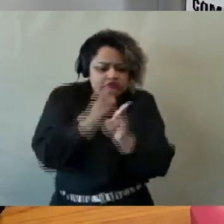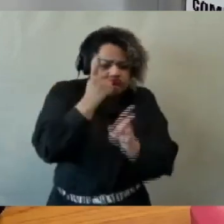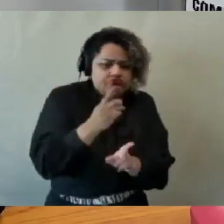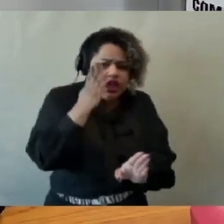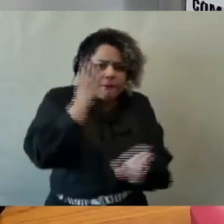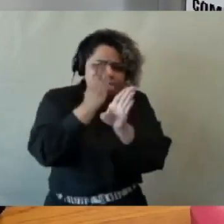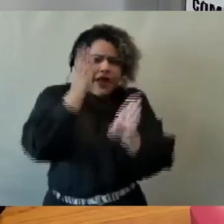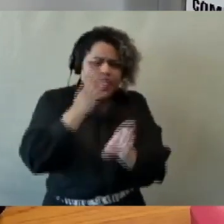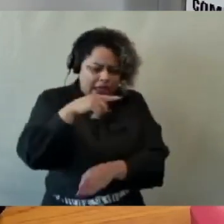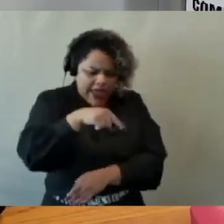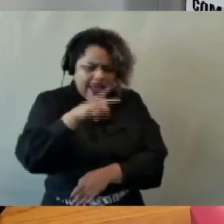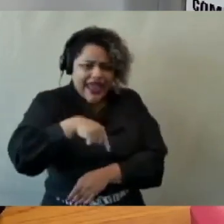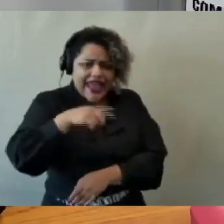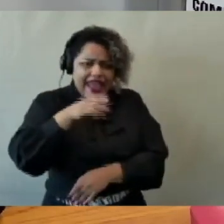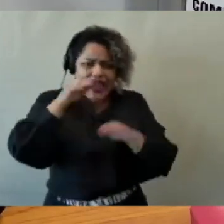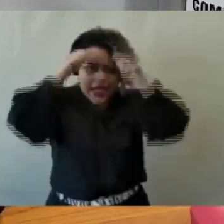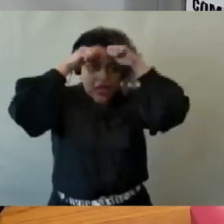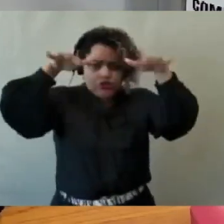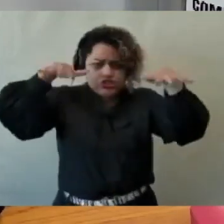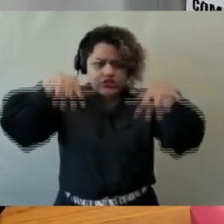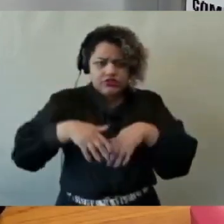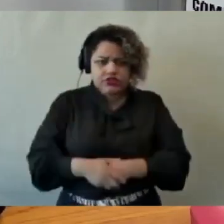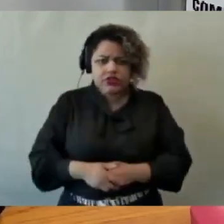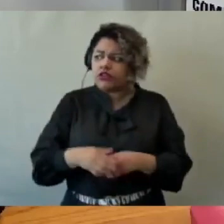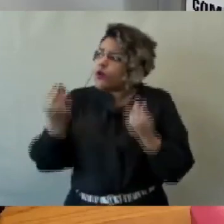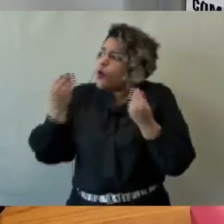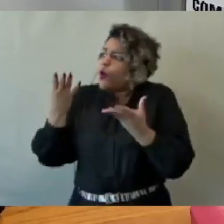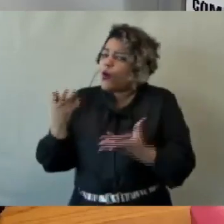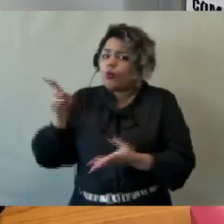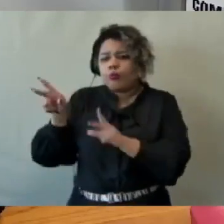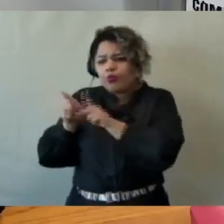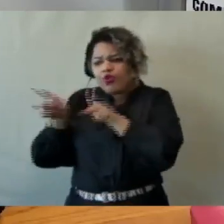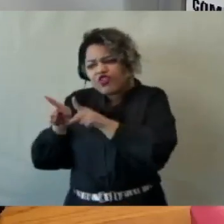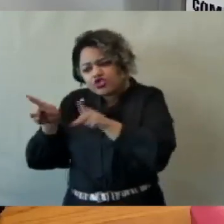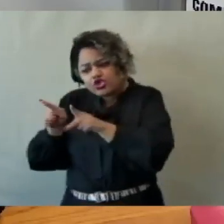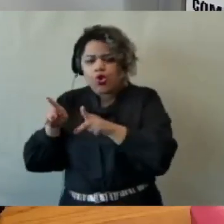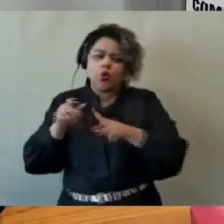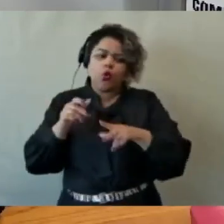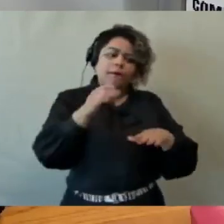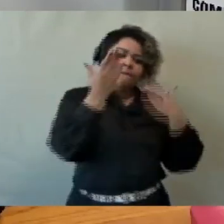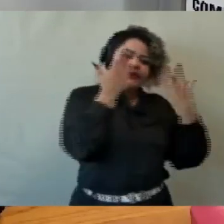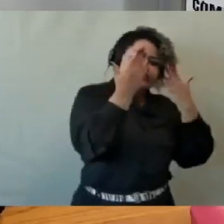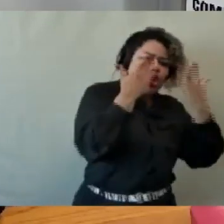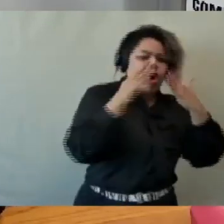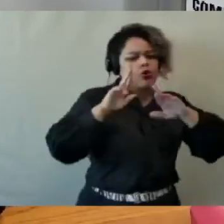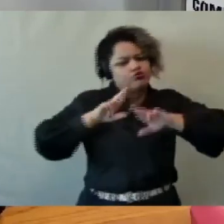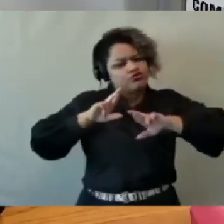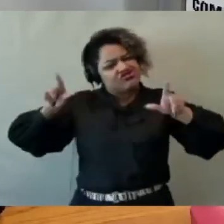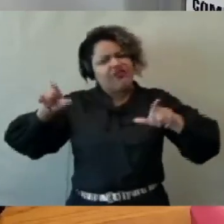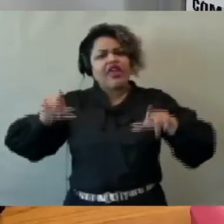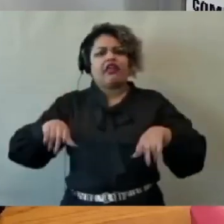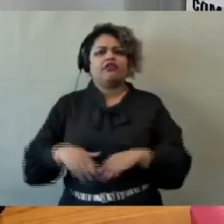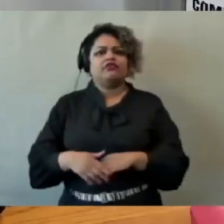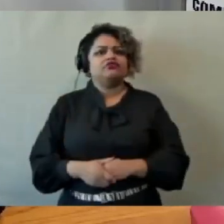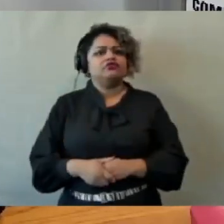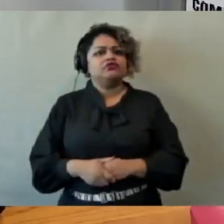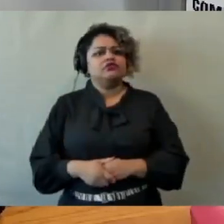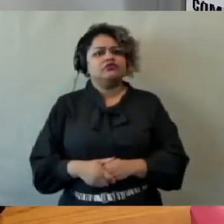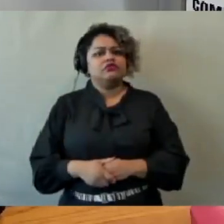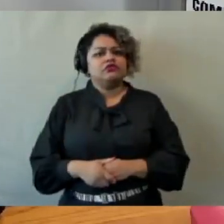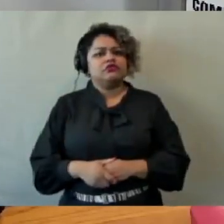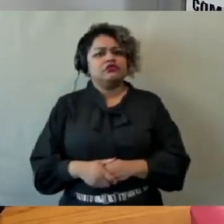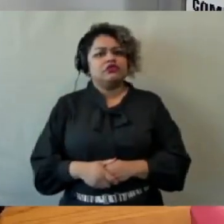Como assim? Professor é professor, psicólogo é psicólogo. Né? É tipo assim, ó, essa criança aqui